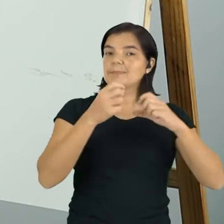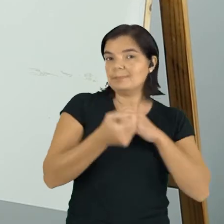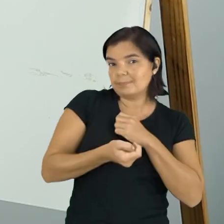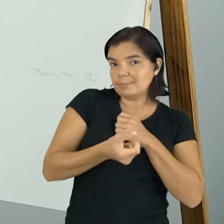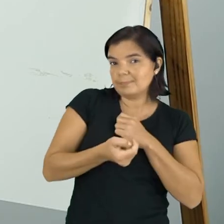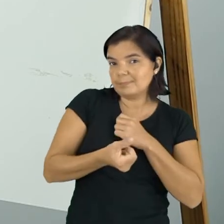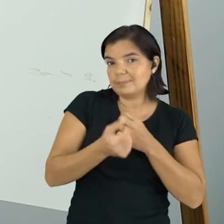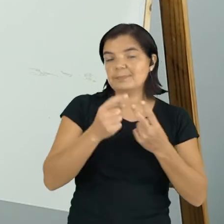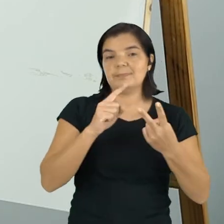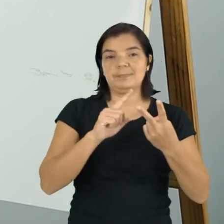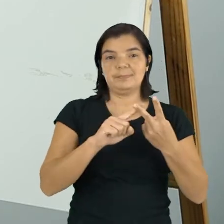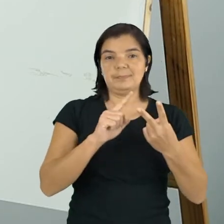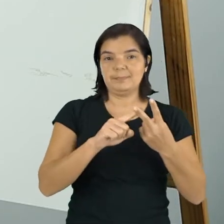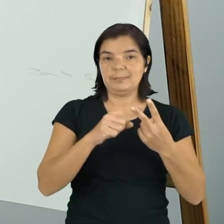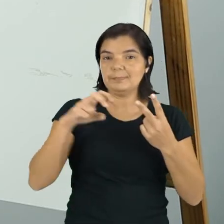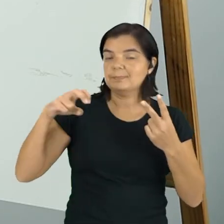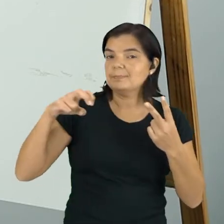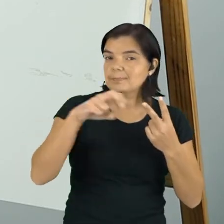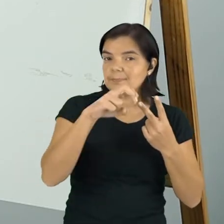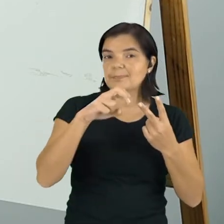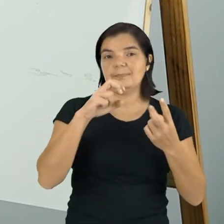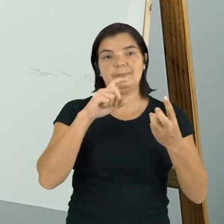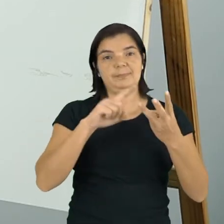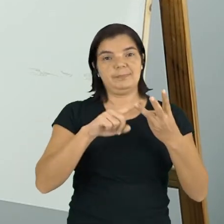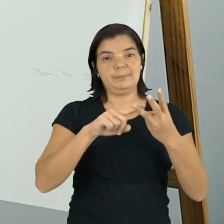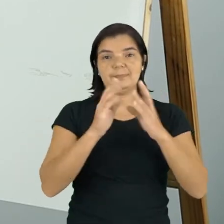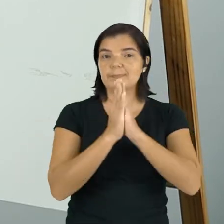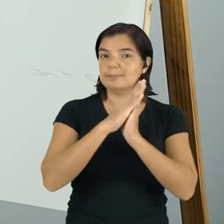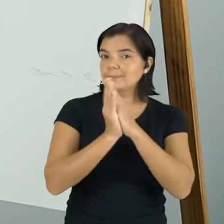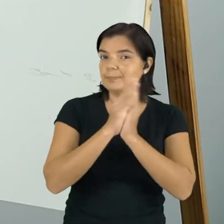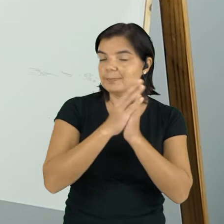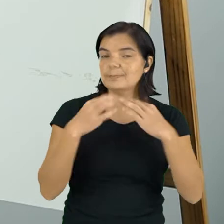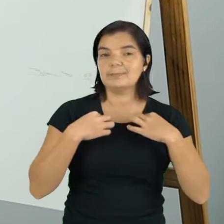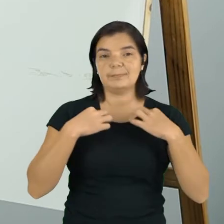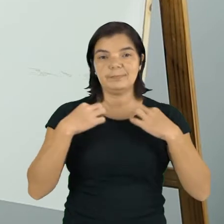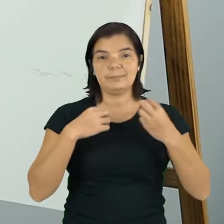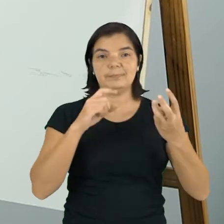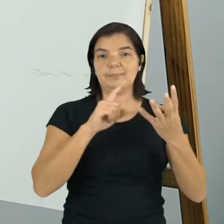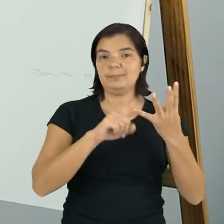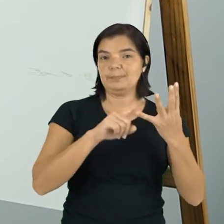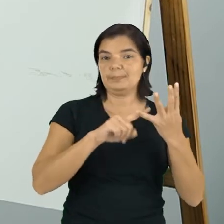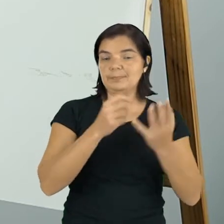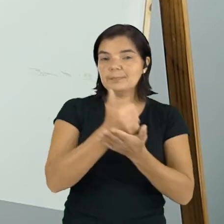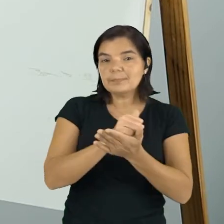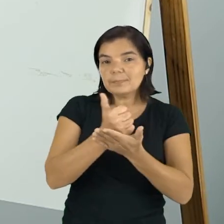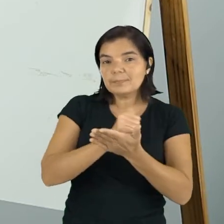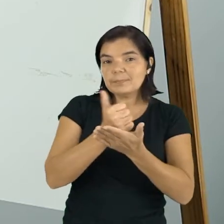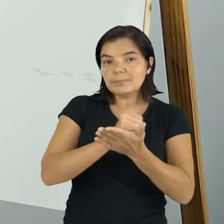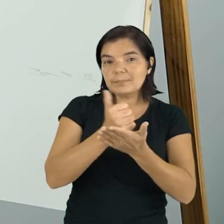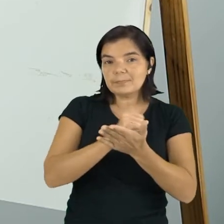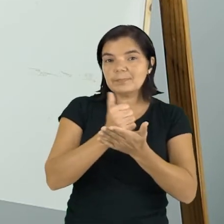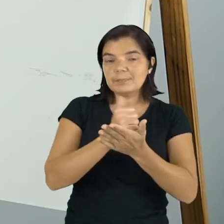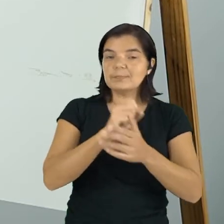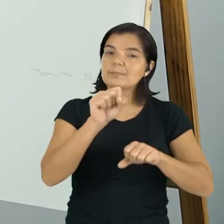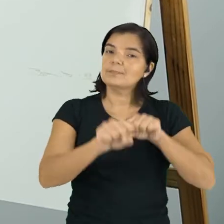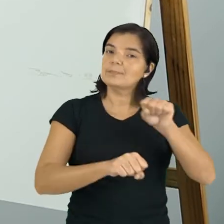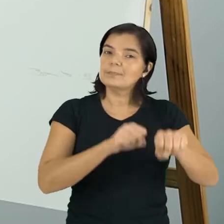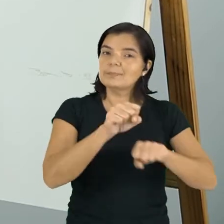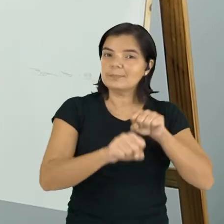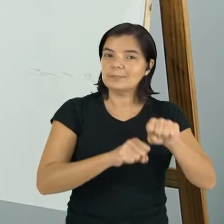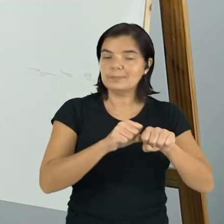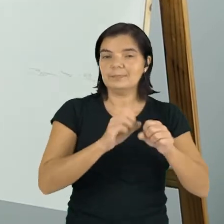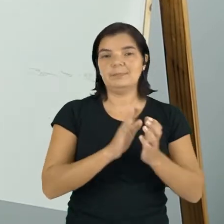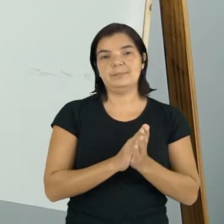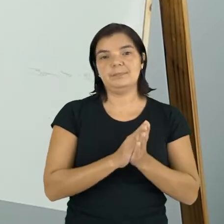de gude, o carrinho, a boneca de pano, o videogame e a